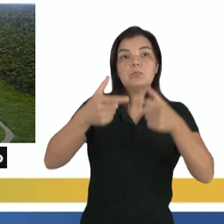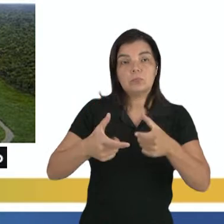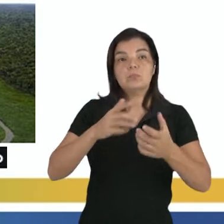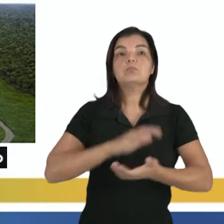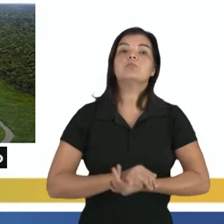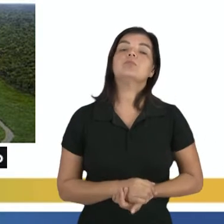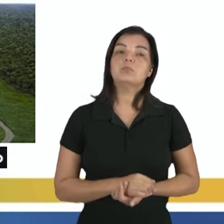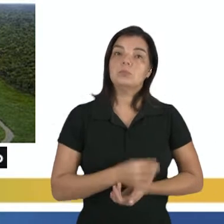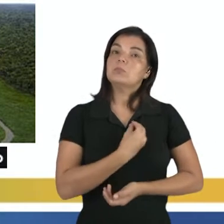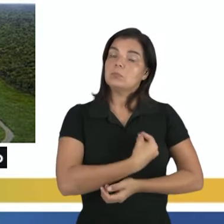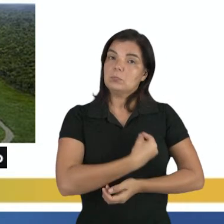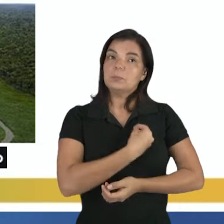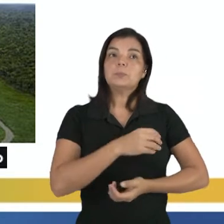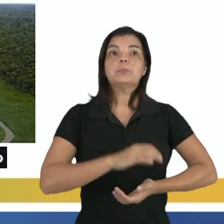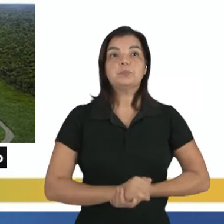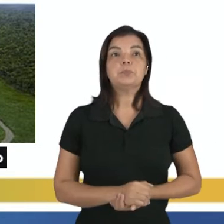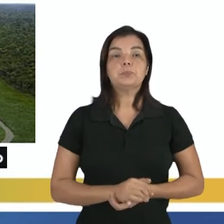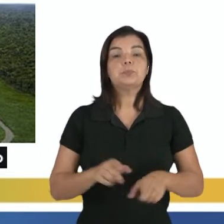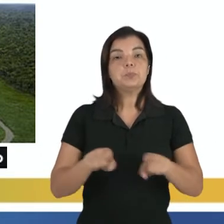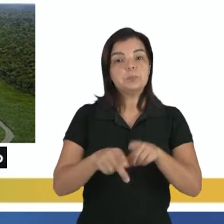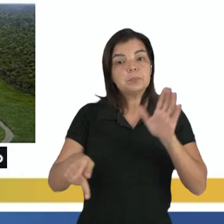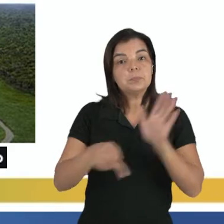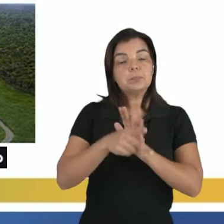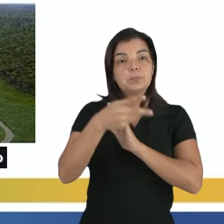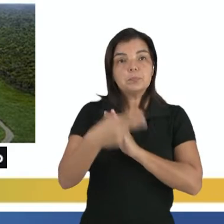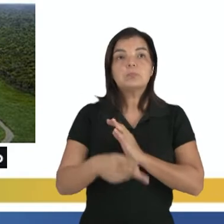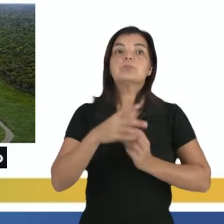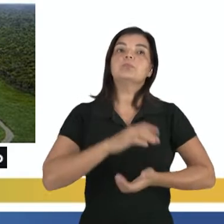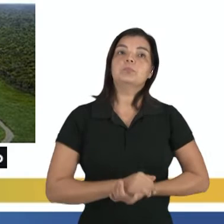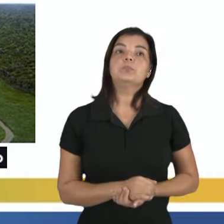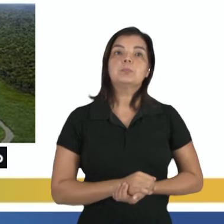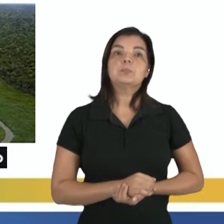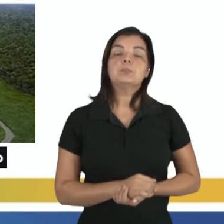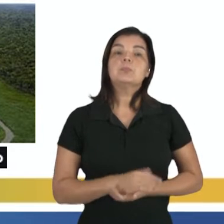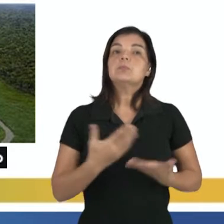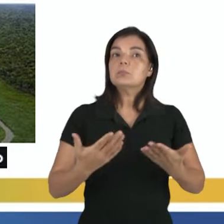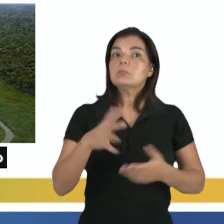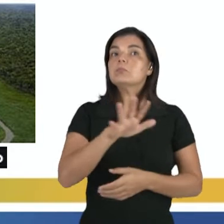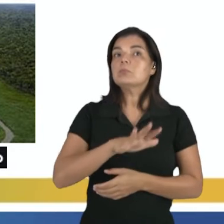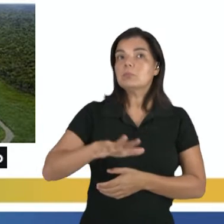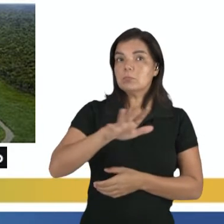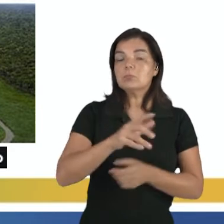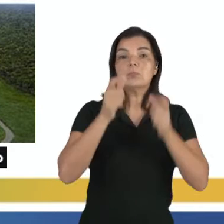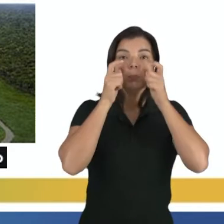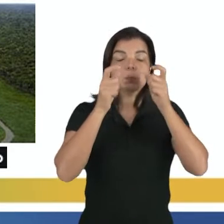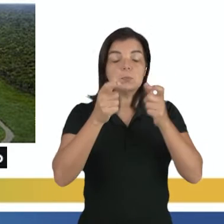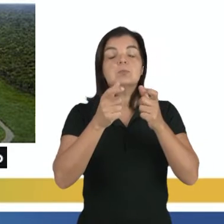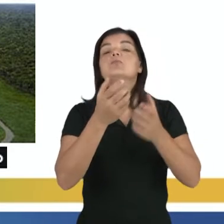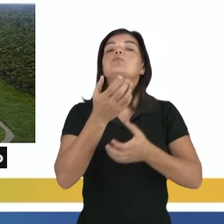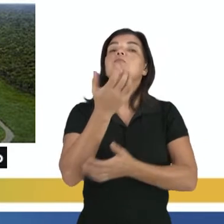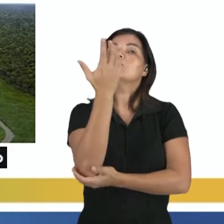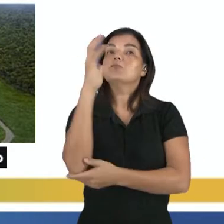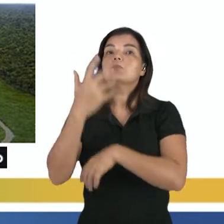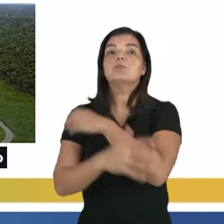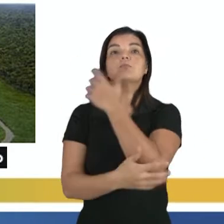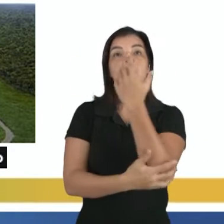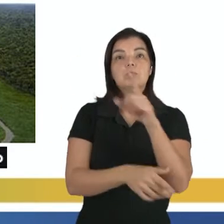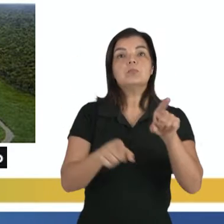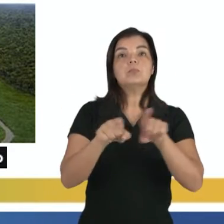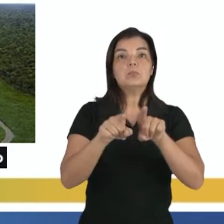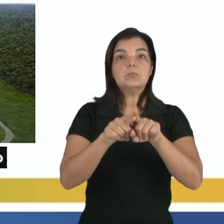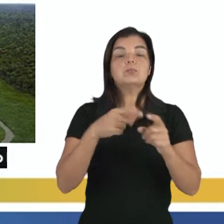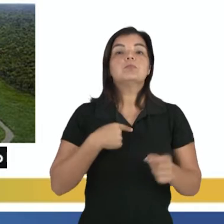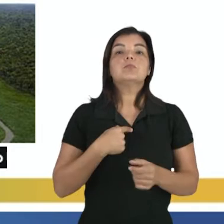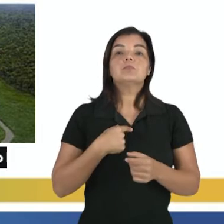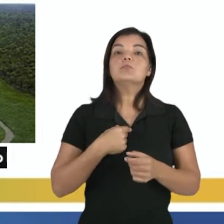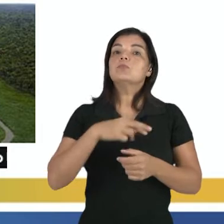daquela população que vive naquele ambiente, que é nativa daquele ambiente. Bom, áreas relevantes de interesse ecológico, que nós temos, que